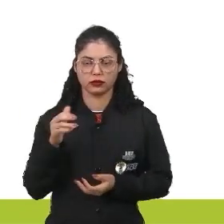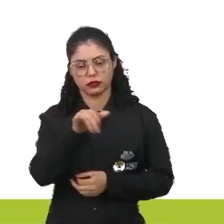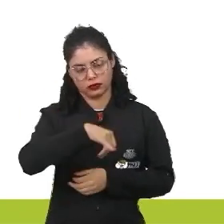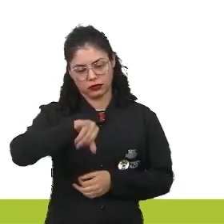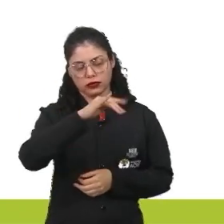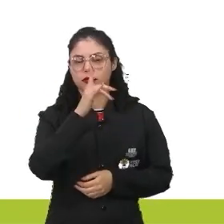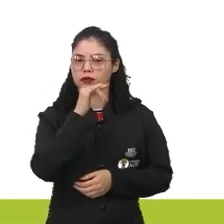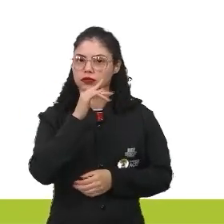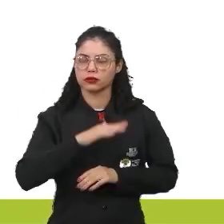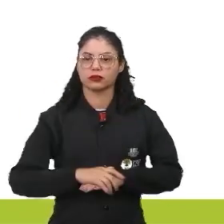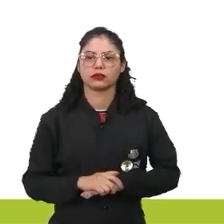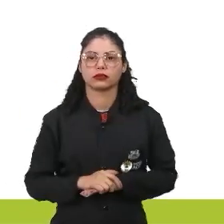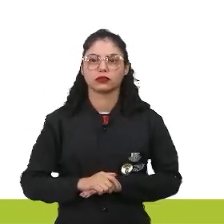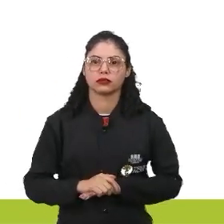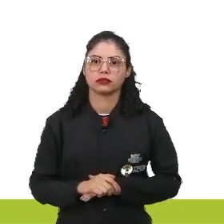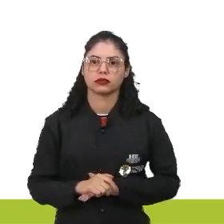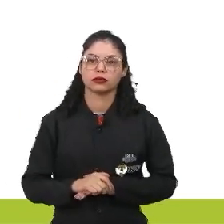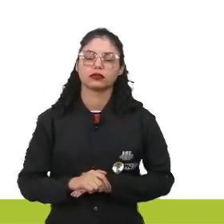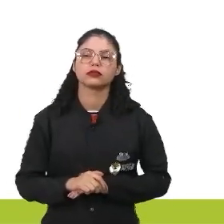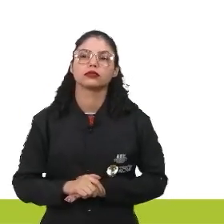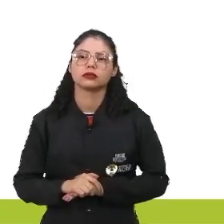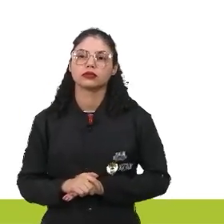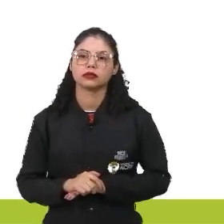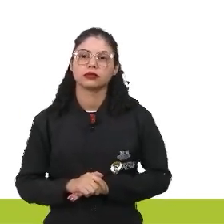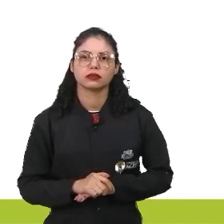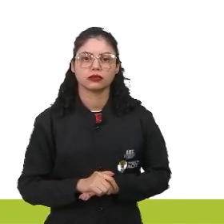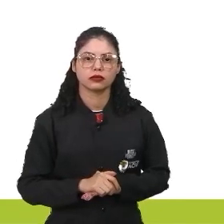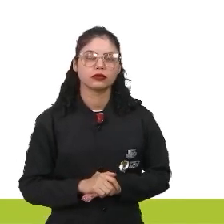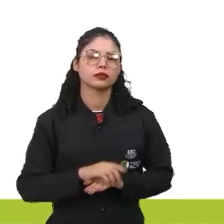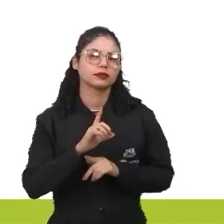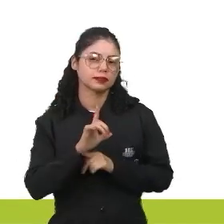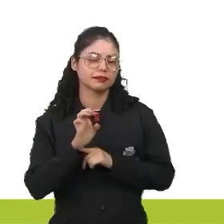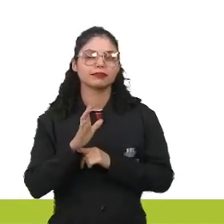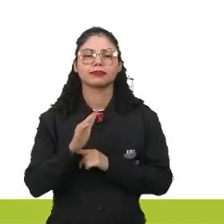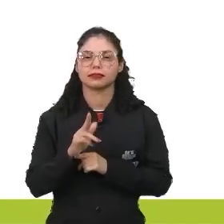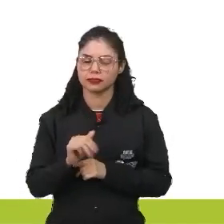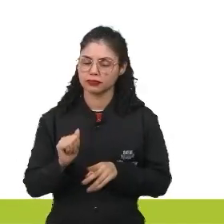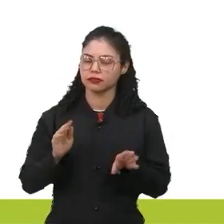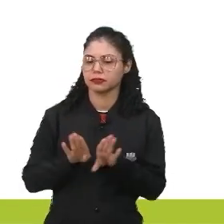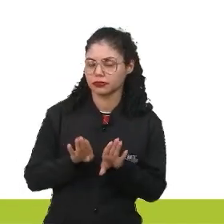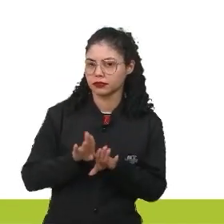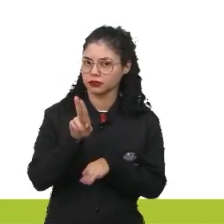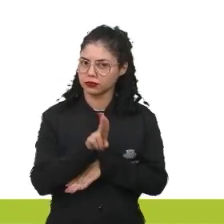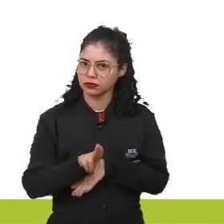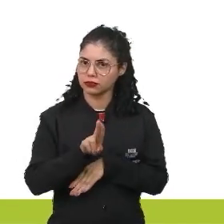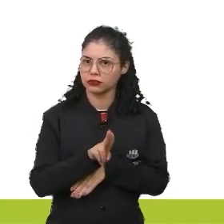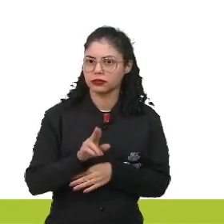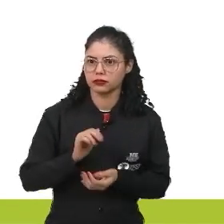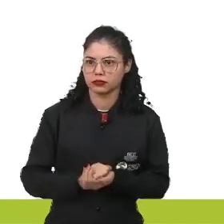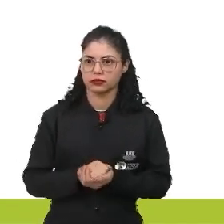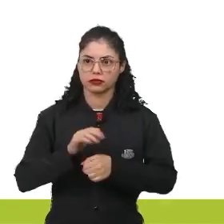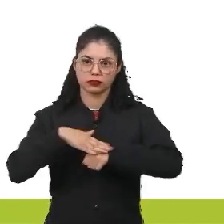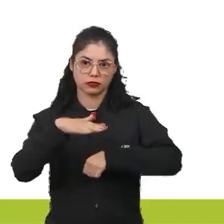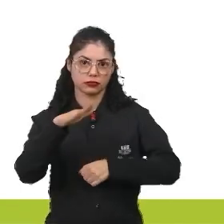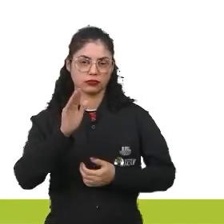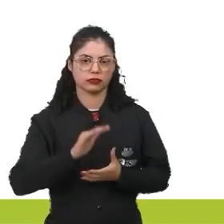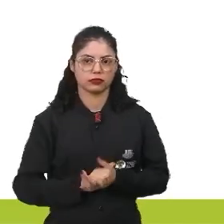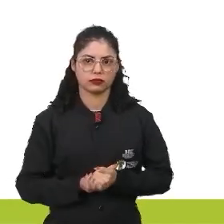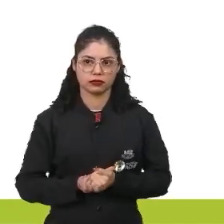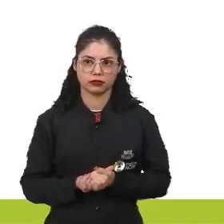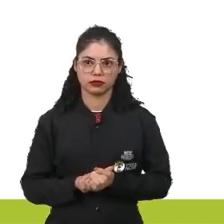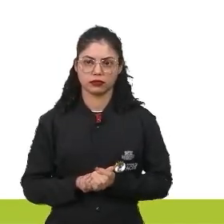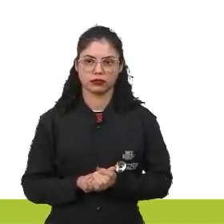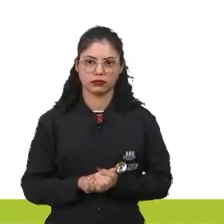óleo e a água. Também é um método de decantação, porém utilizando um aparelho mais